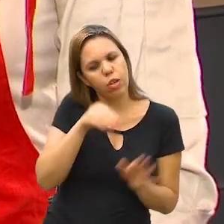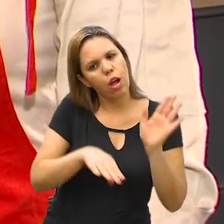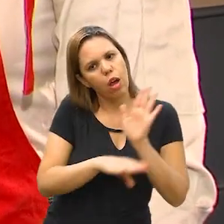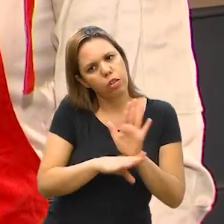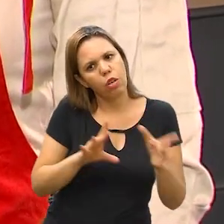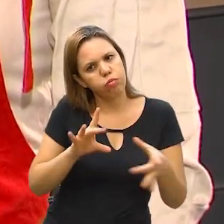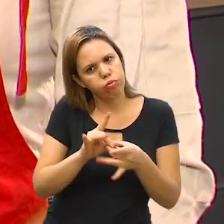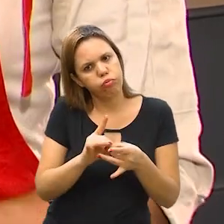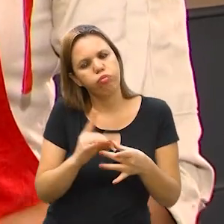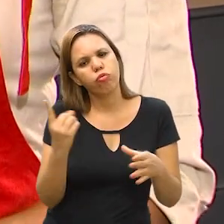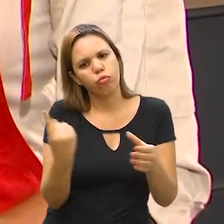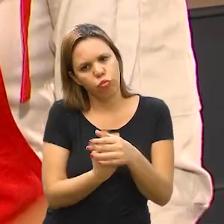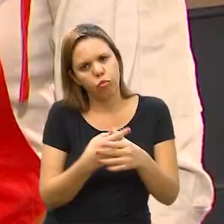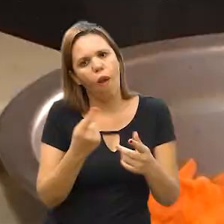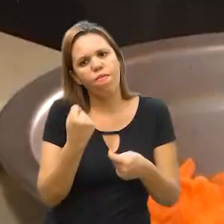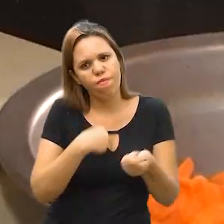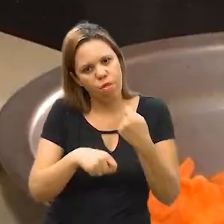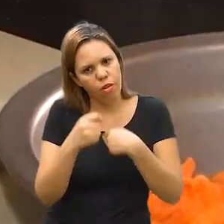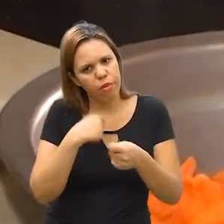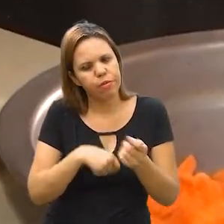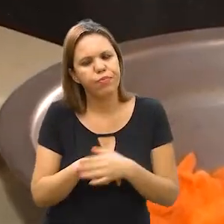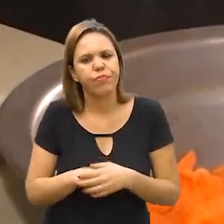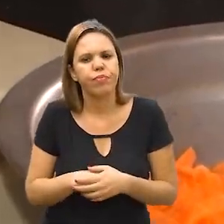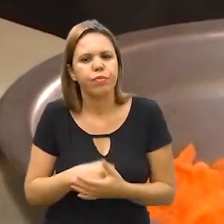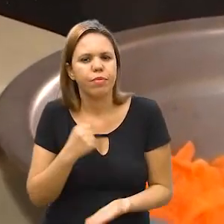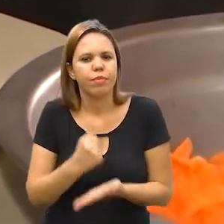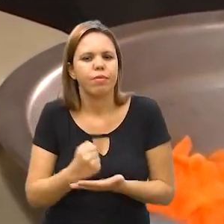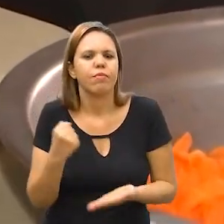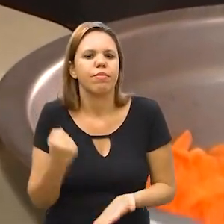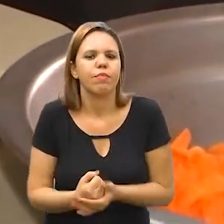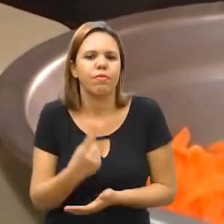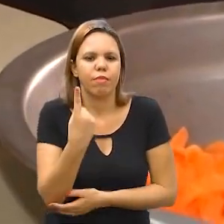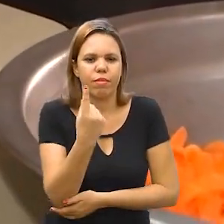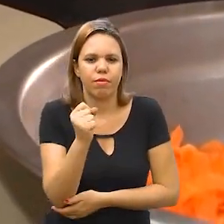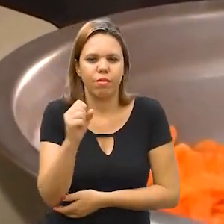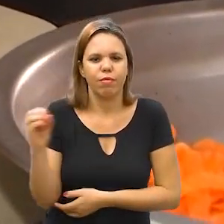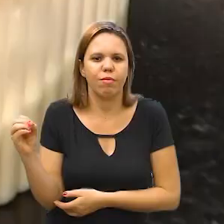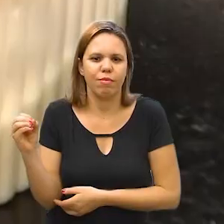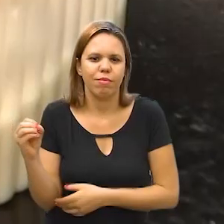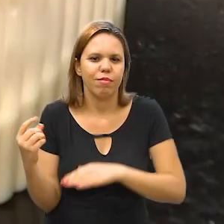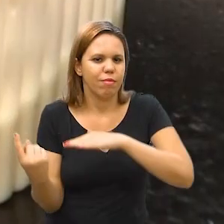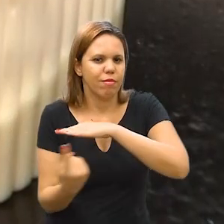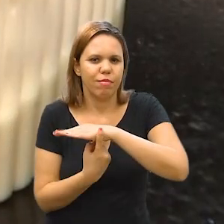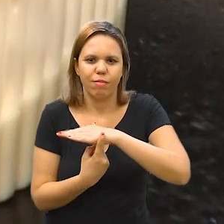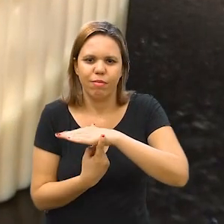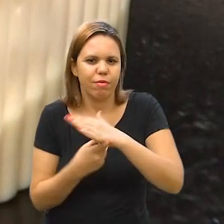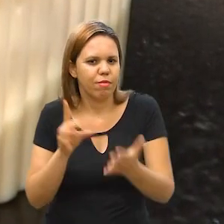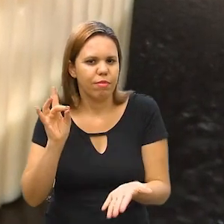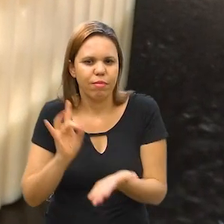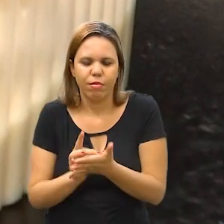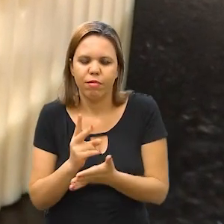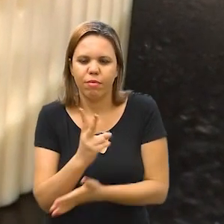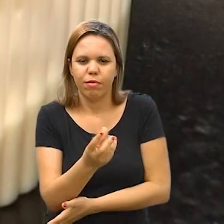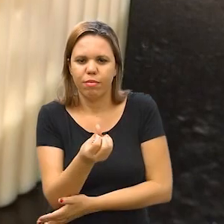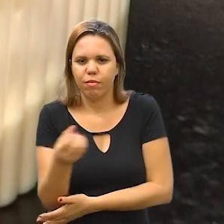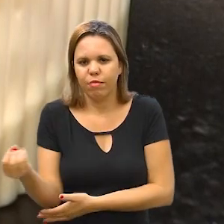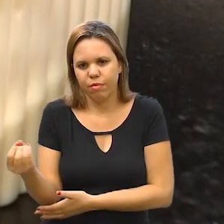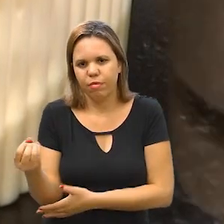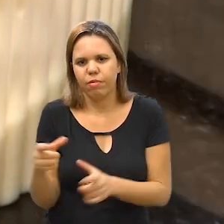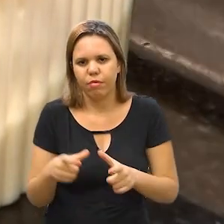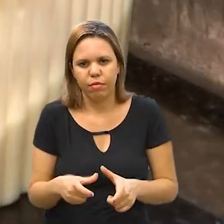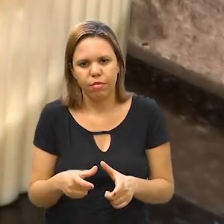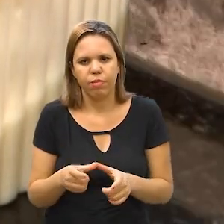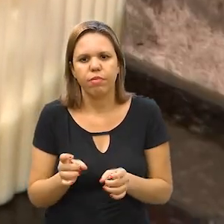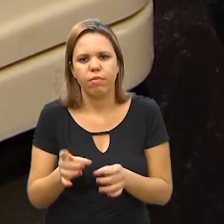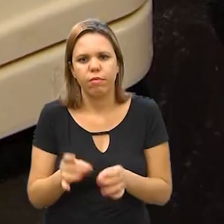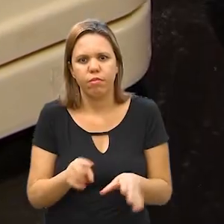cabe perfeitamente no meu negócio. Com uma carteira de 180 clientes fixos, são 600 marmitas como estas